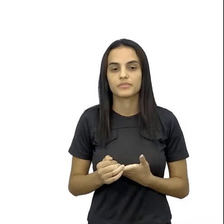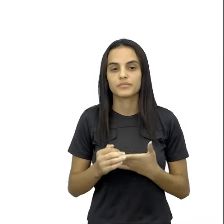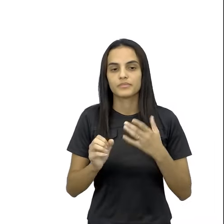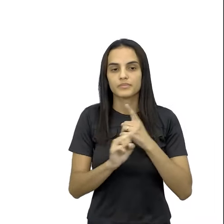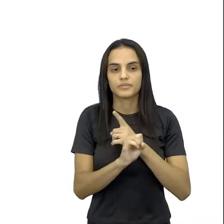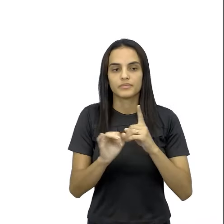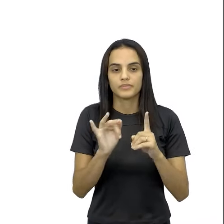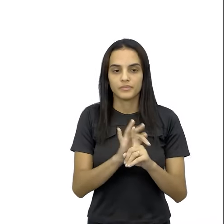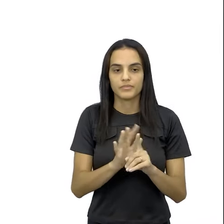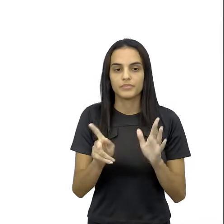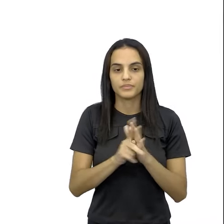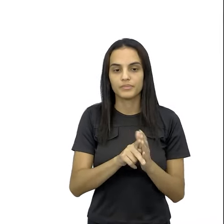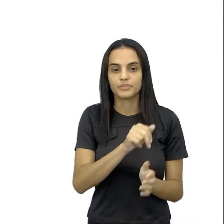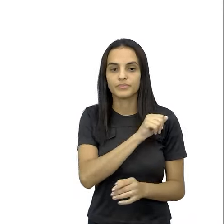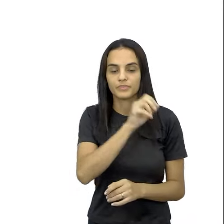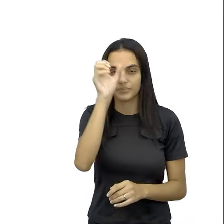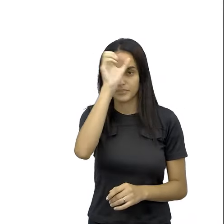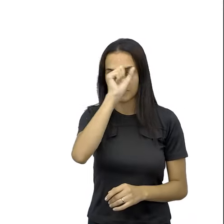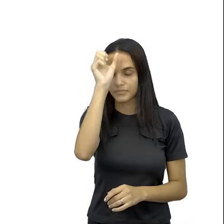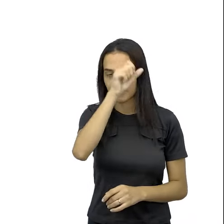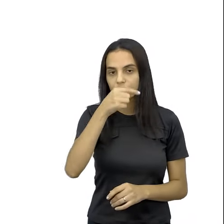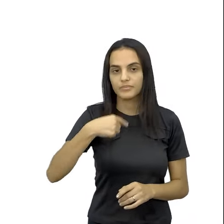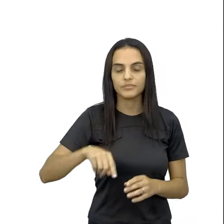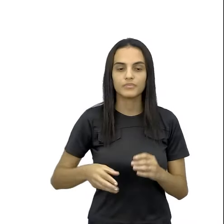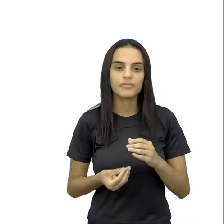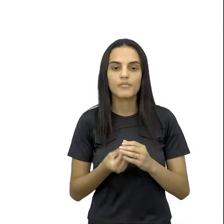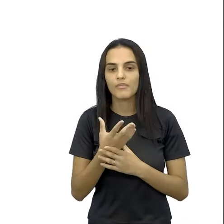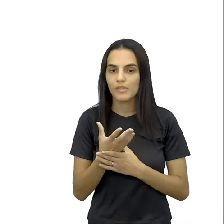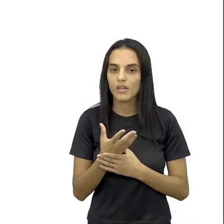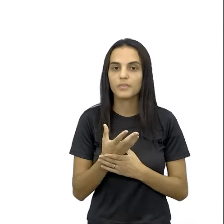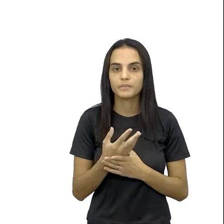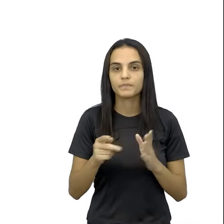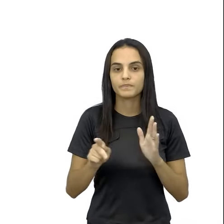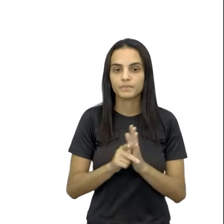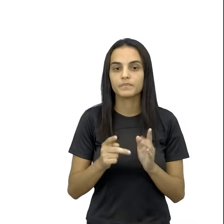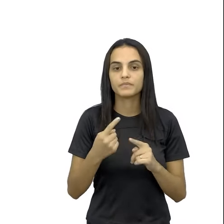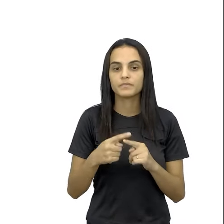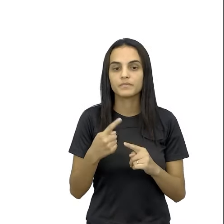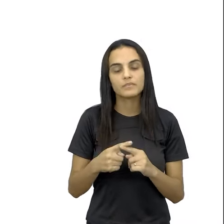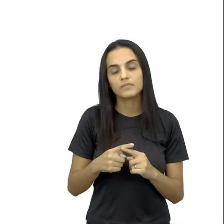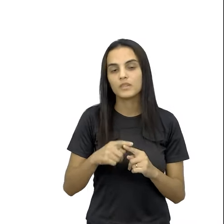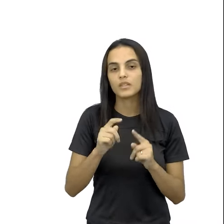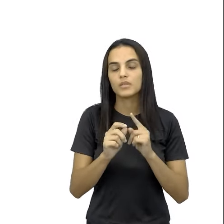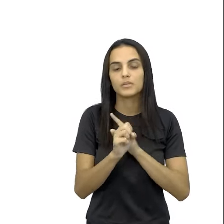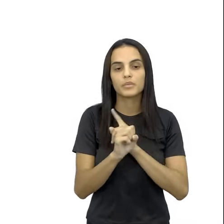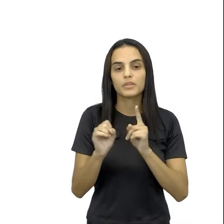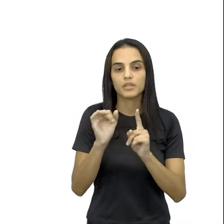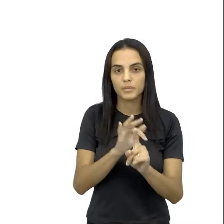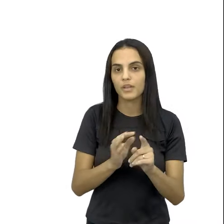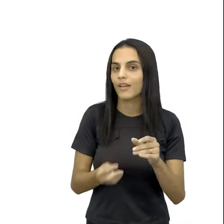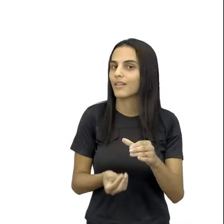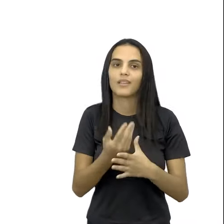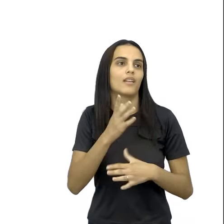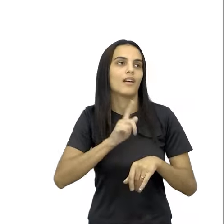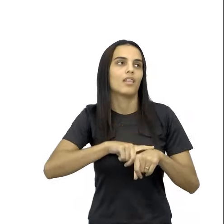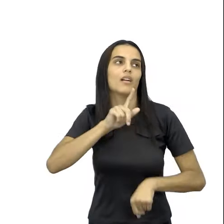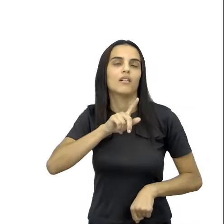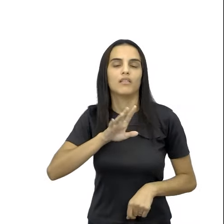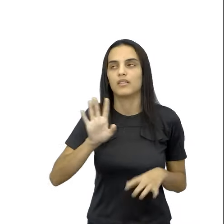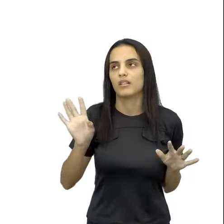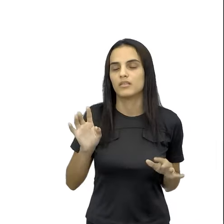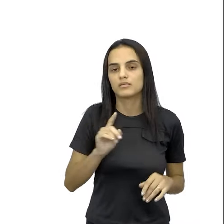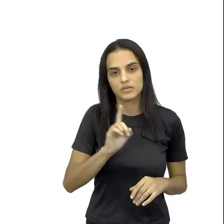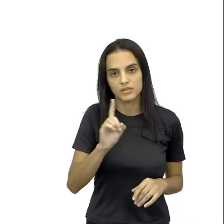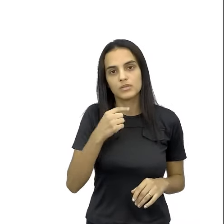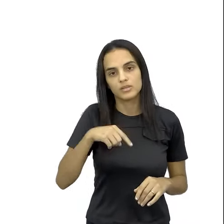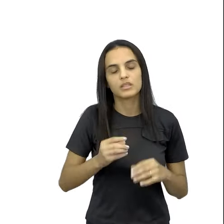aprendizagem e da gente criar condições para isso, né? Porque o protagonismo ele não vai surgir simplesmente, a gente tem que